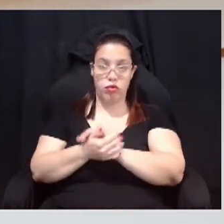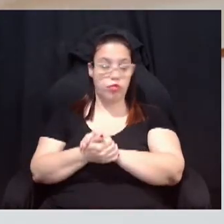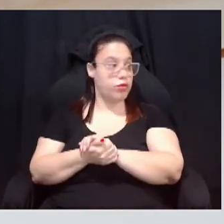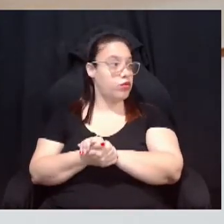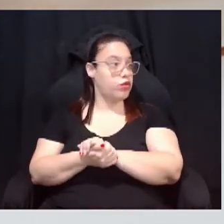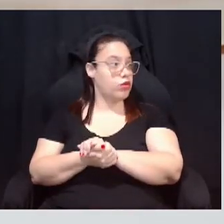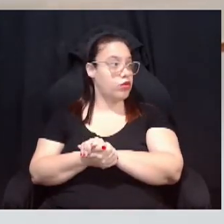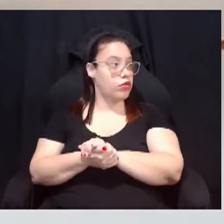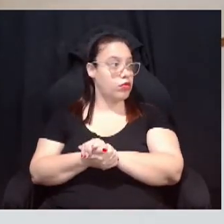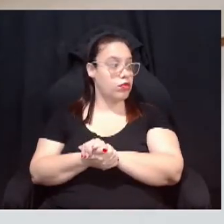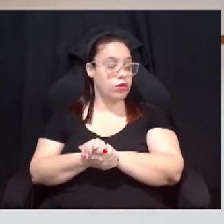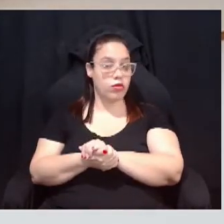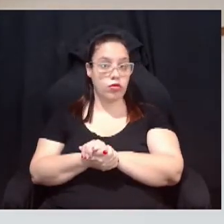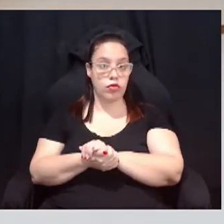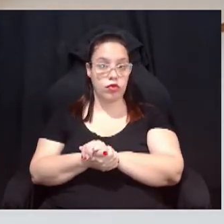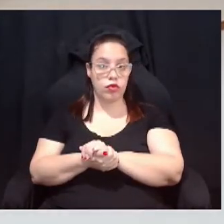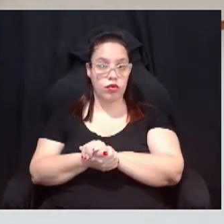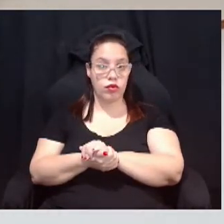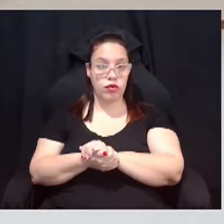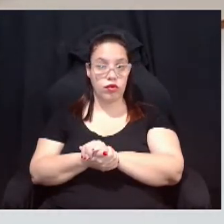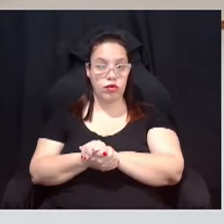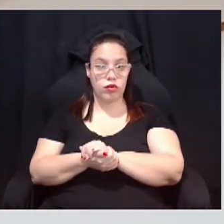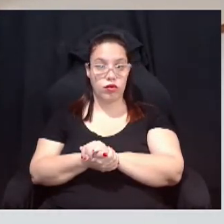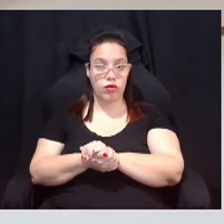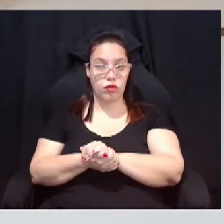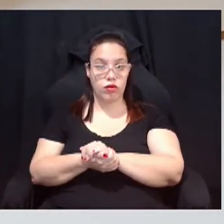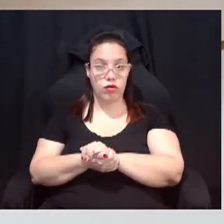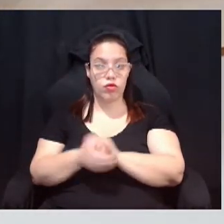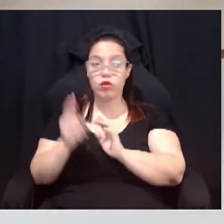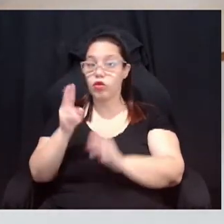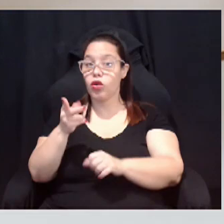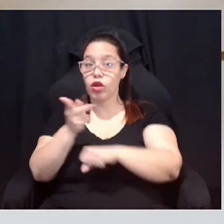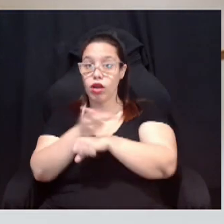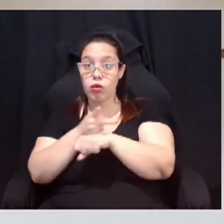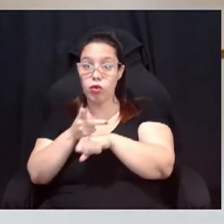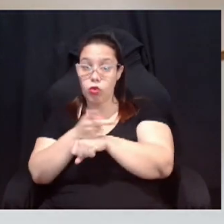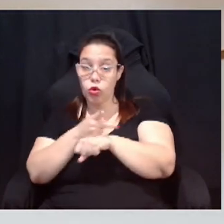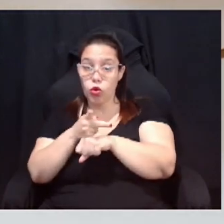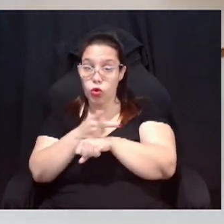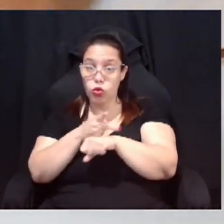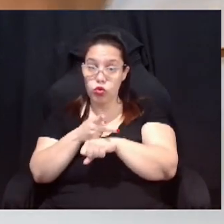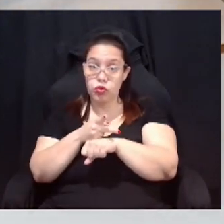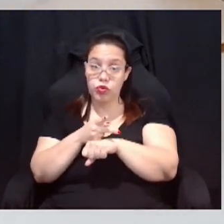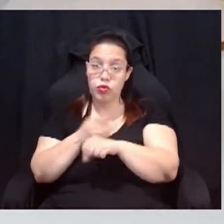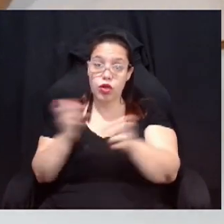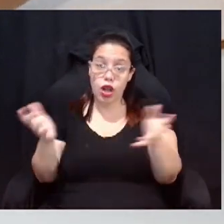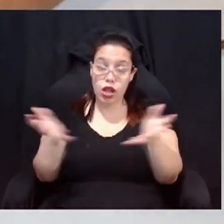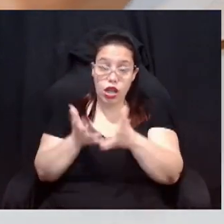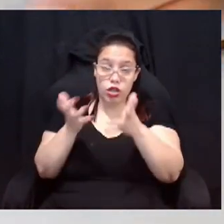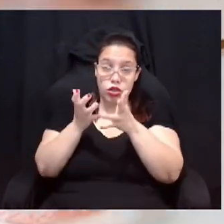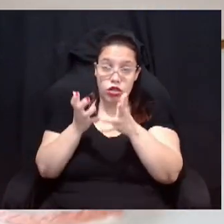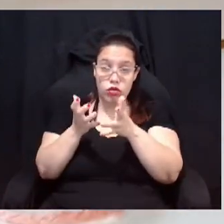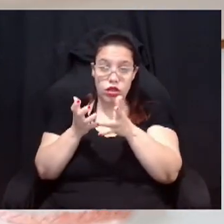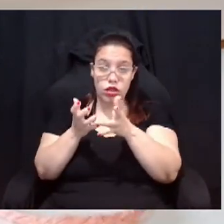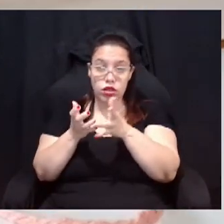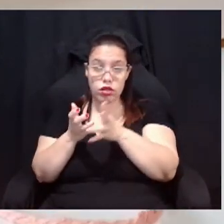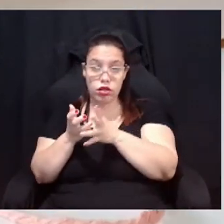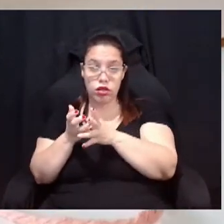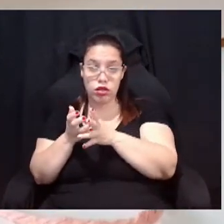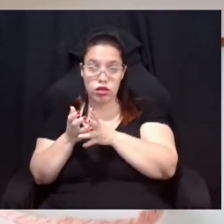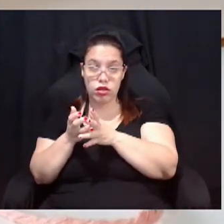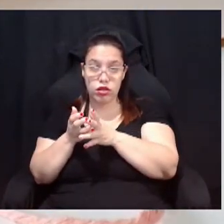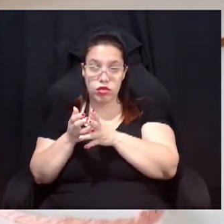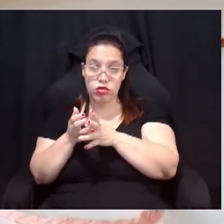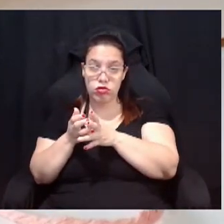nas oficinas de artesanato, eu sempre busco incentivar que as participantes tenham esse momento